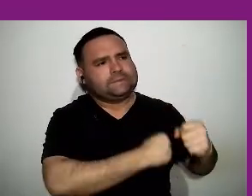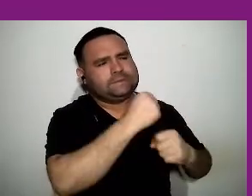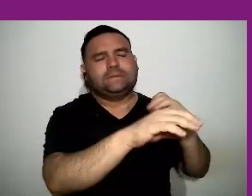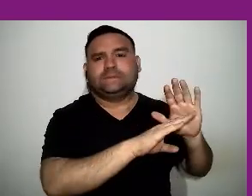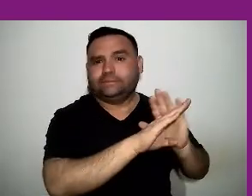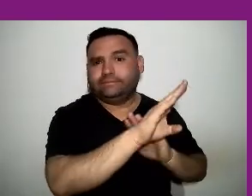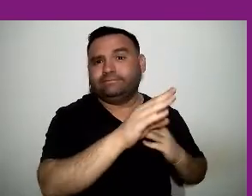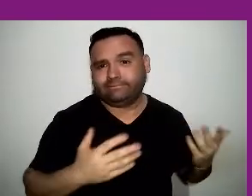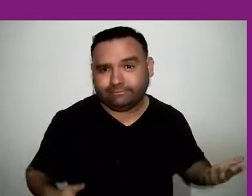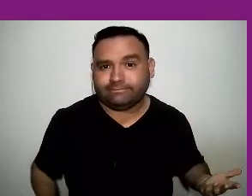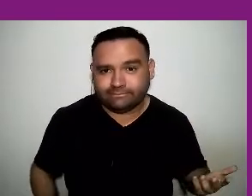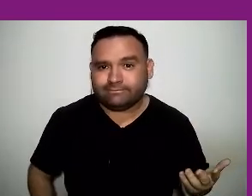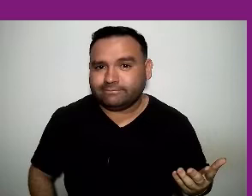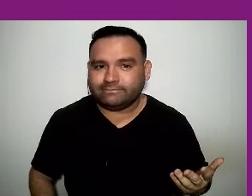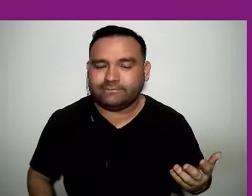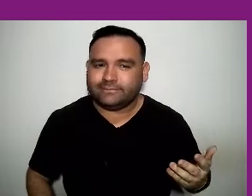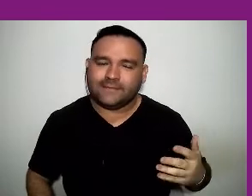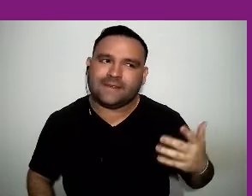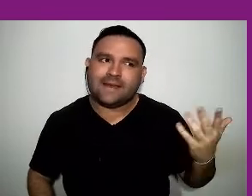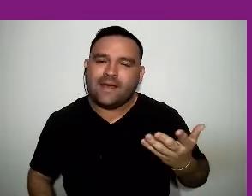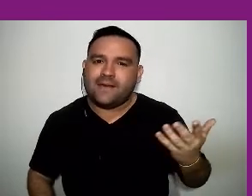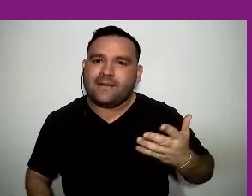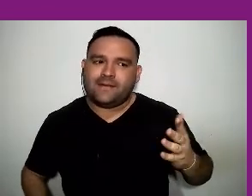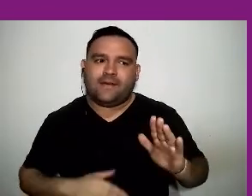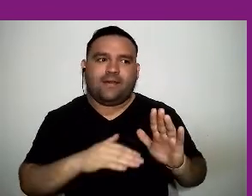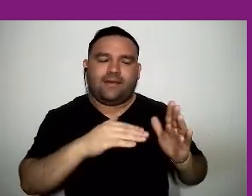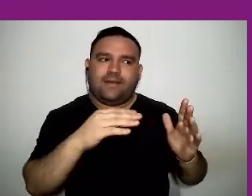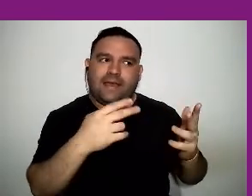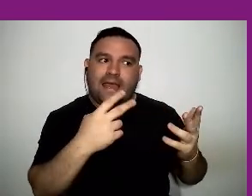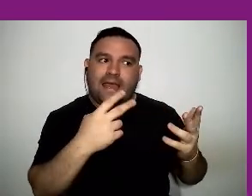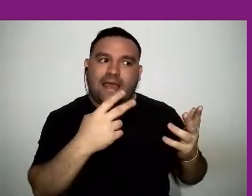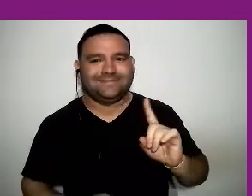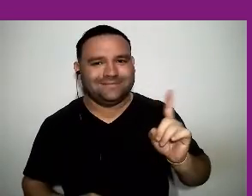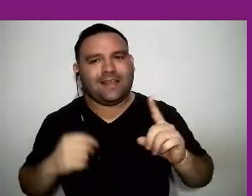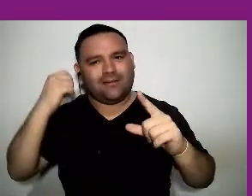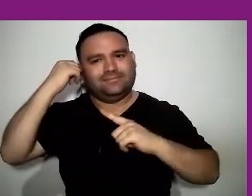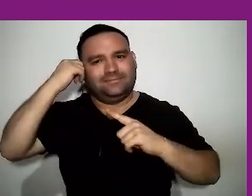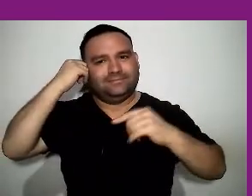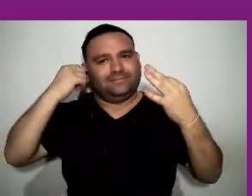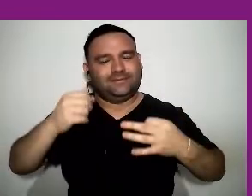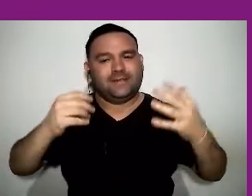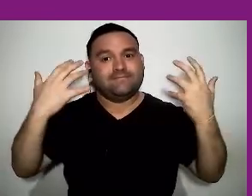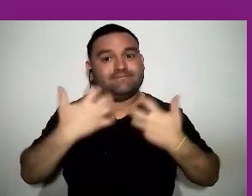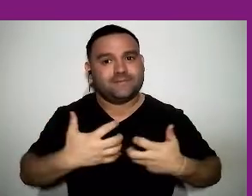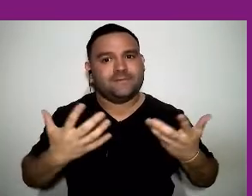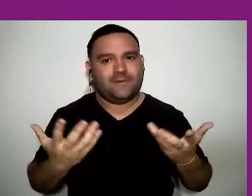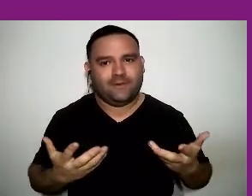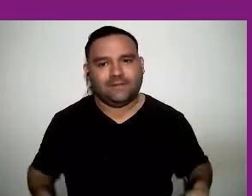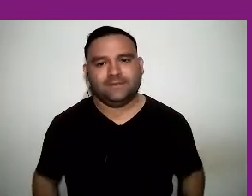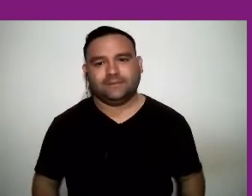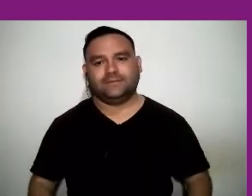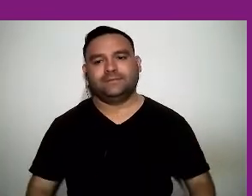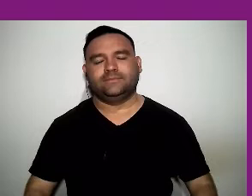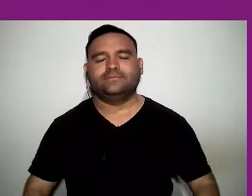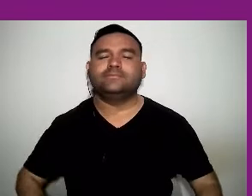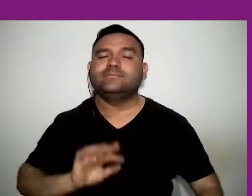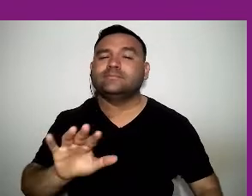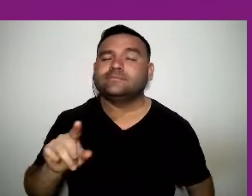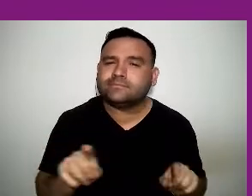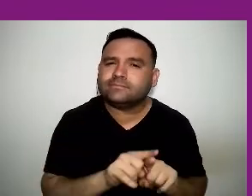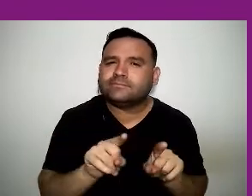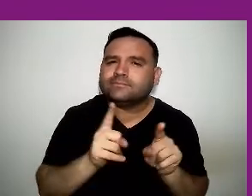E não há sinais de que essa predição estava errada, não. É exatamente o que nós vemos. O que nós